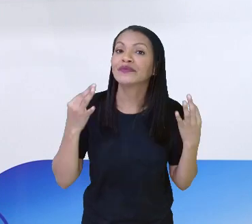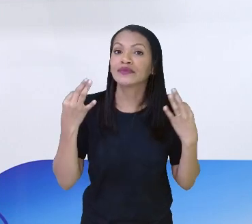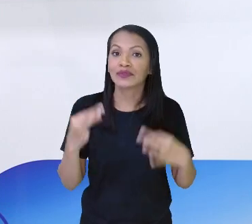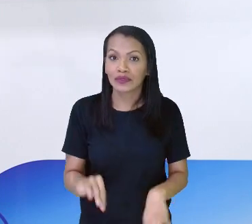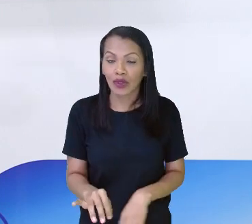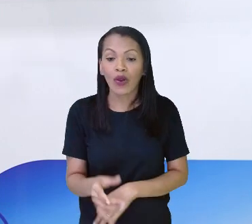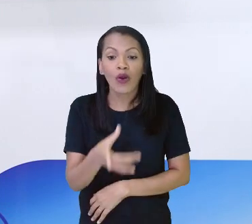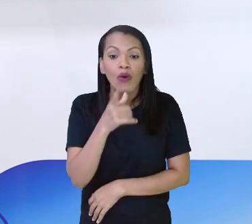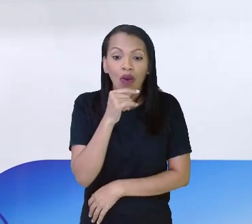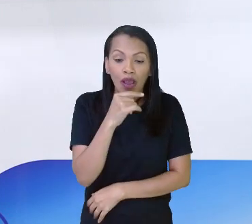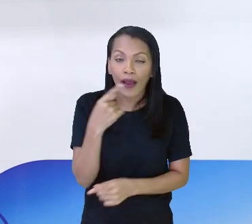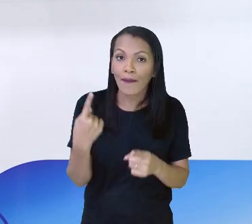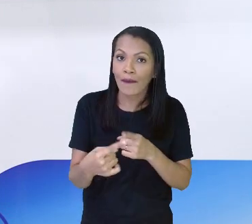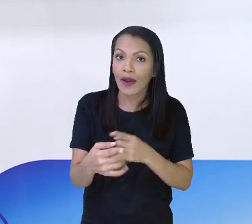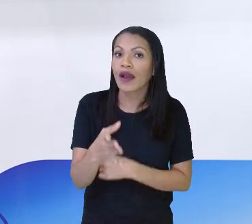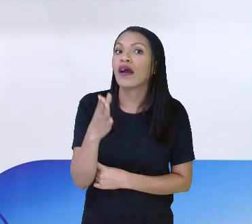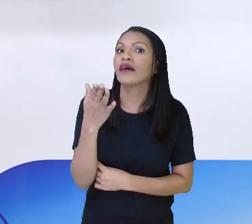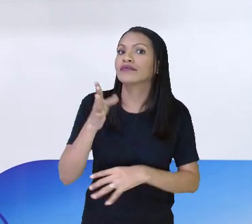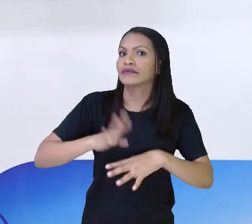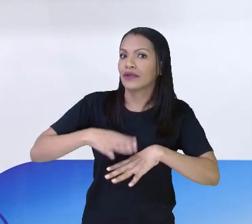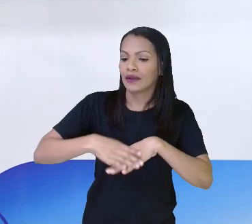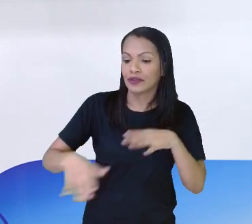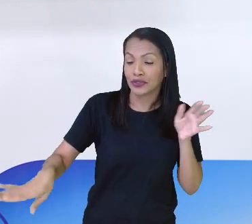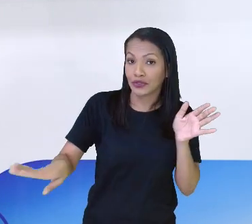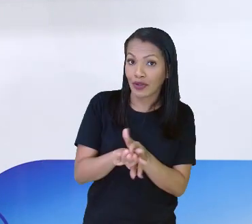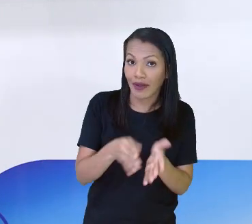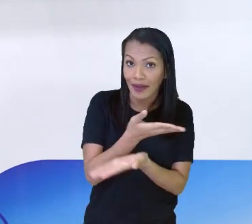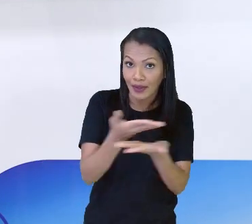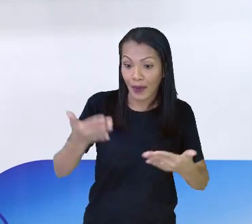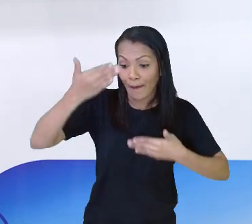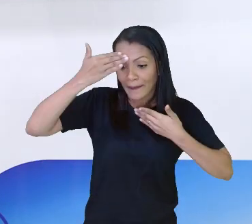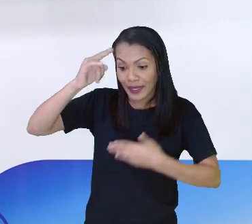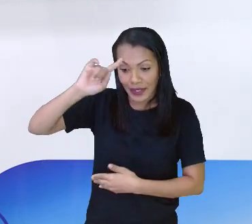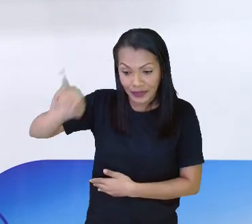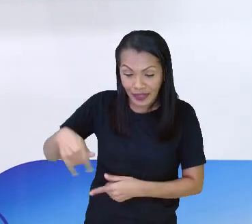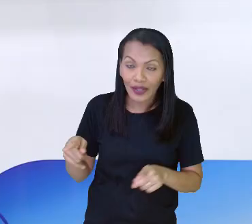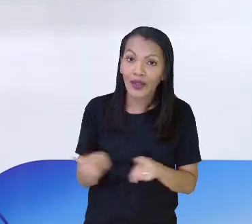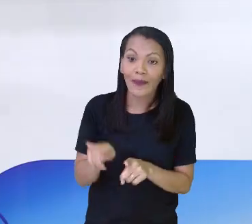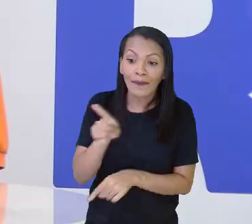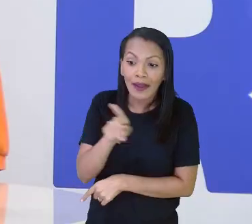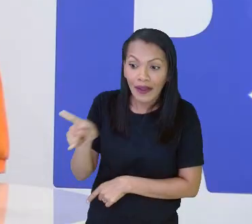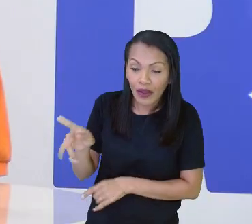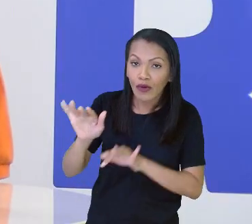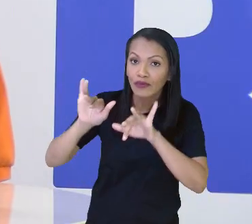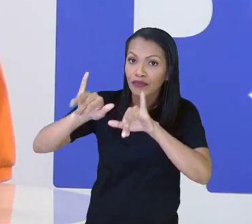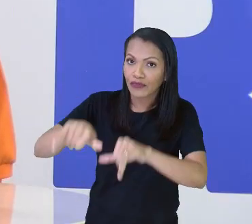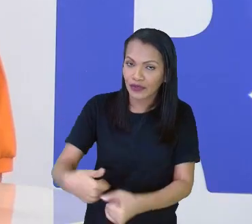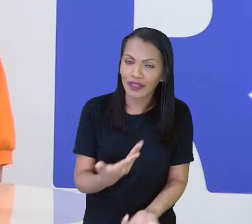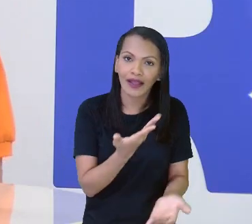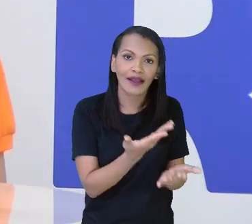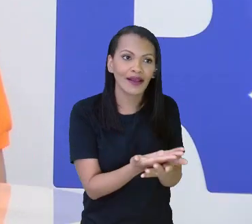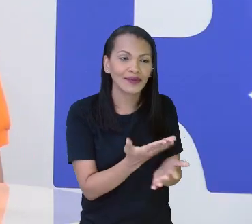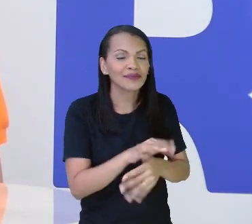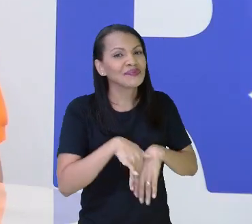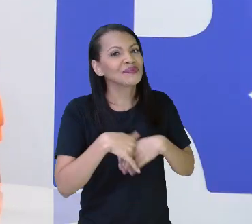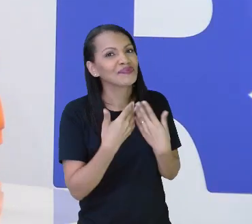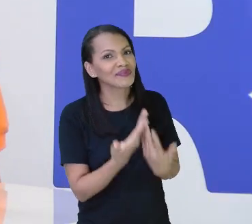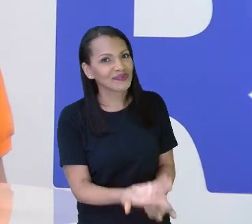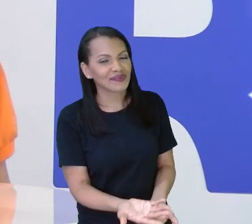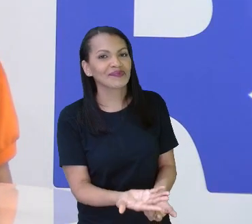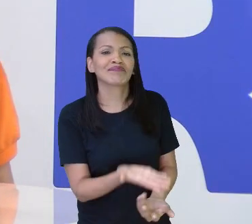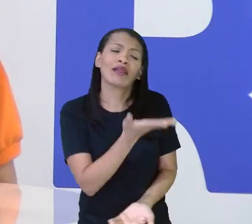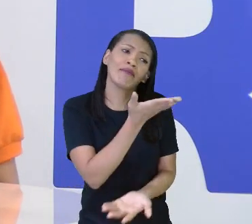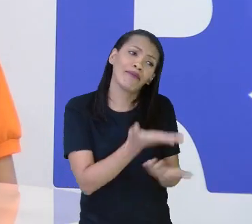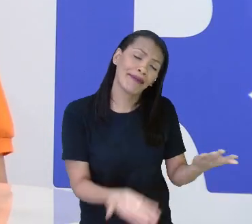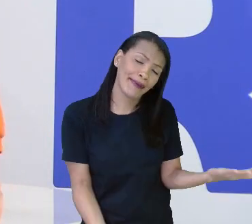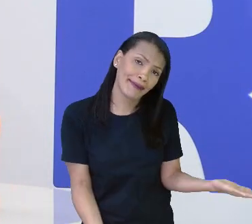só uma aguinha que a aula de matemática já está chegando. Obrigada, Jéssica. Professora, finalize a aula. Então, perdi,